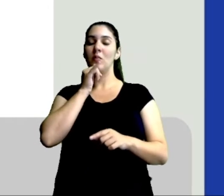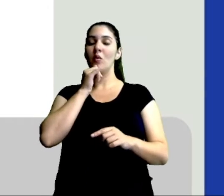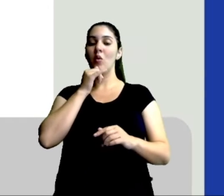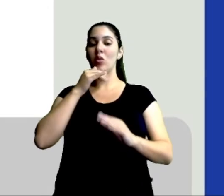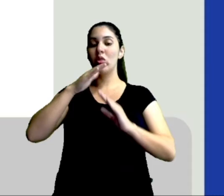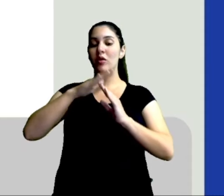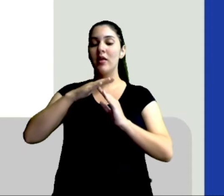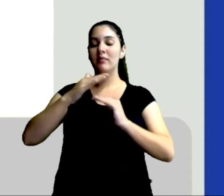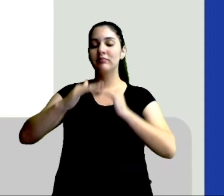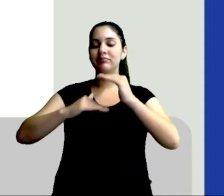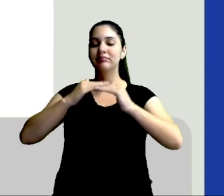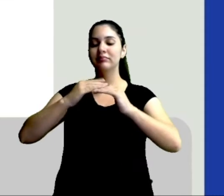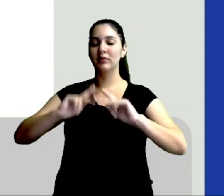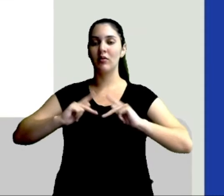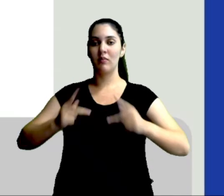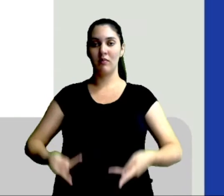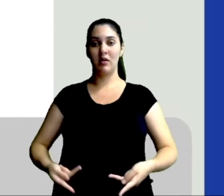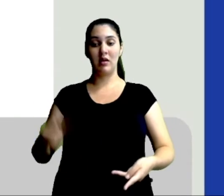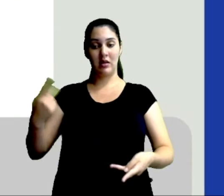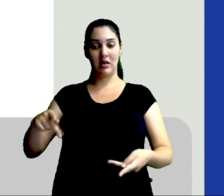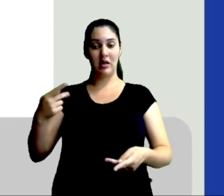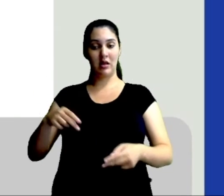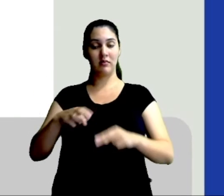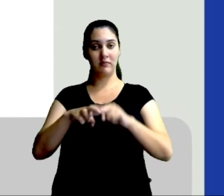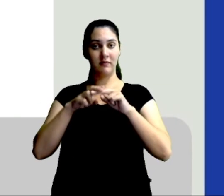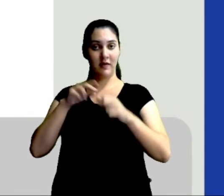É através dele que é produzida a energia